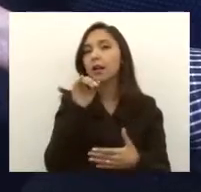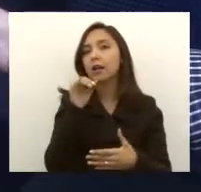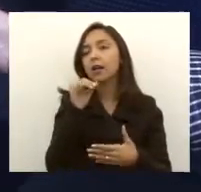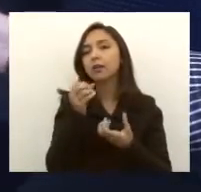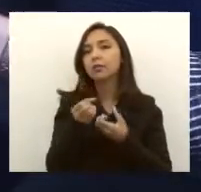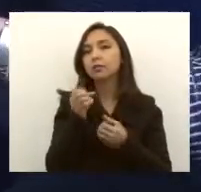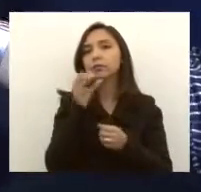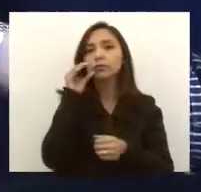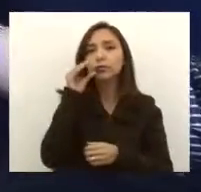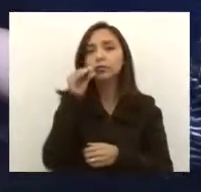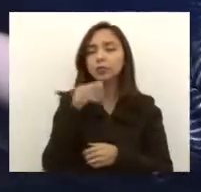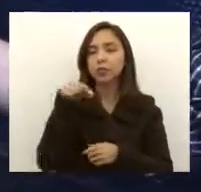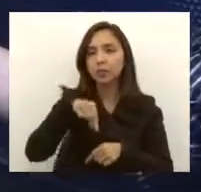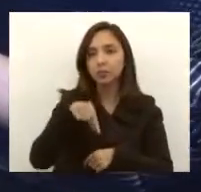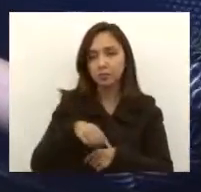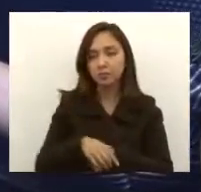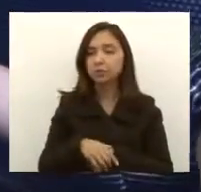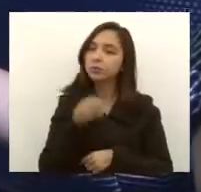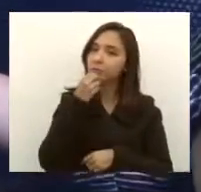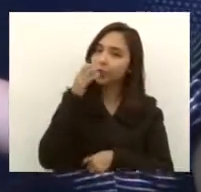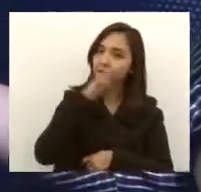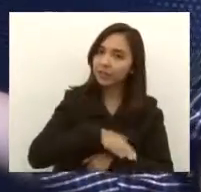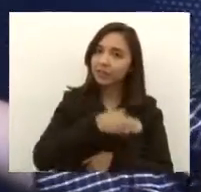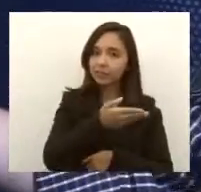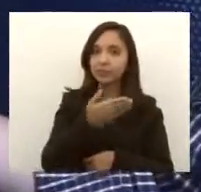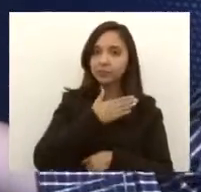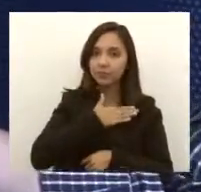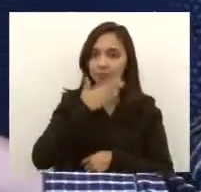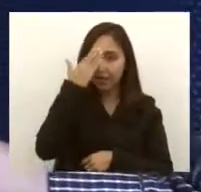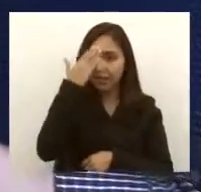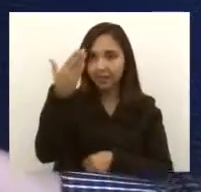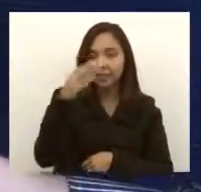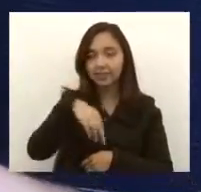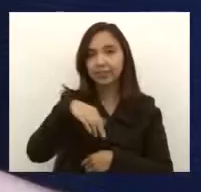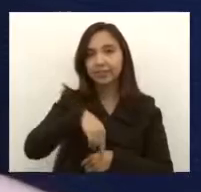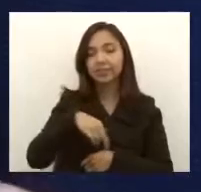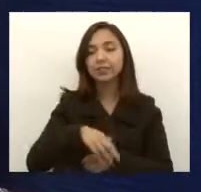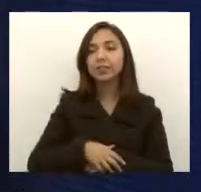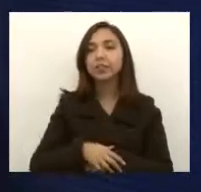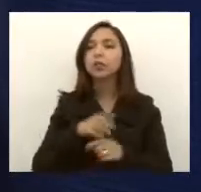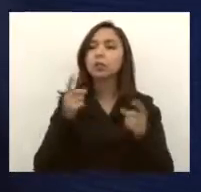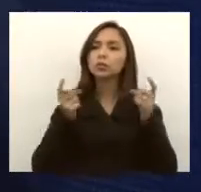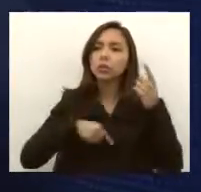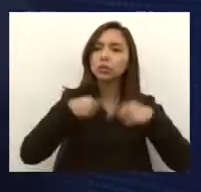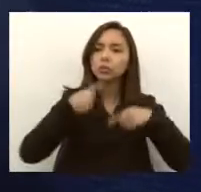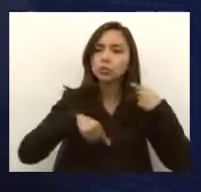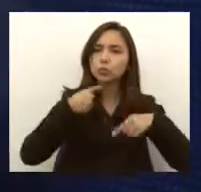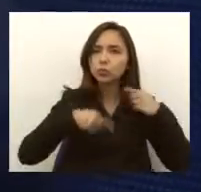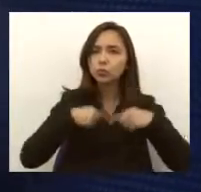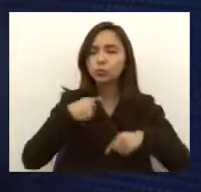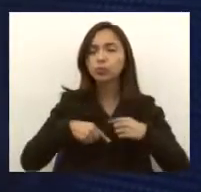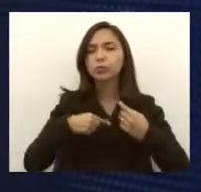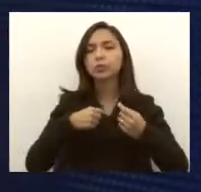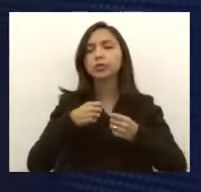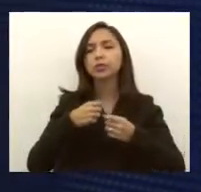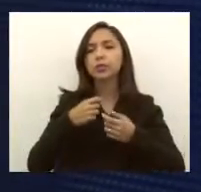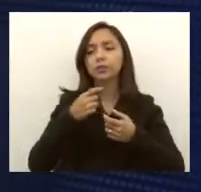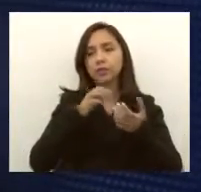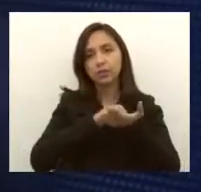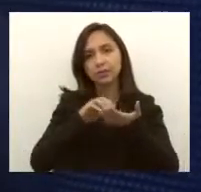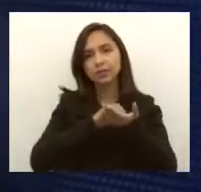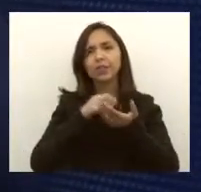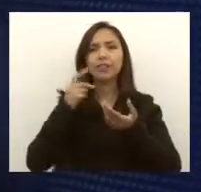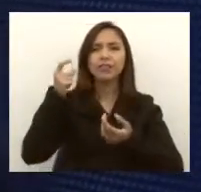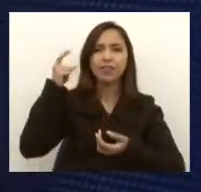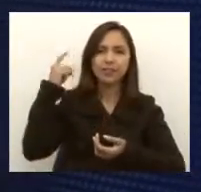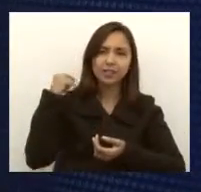aqui de Guarulhos hoje. Boa tarde. Eu que agradeço a oportunidade. Na verdade, eu já venho discutindo esse projeto com o secretário há muito